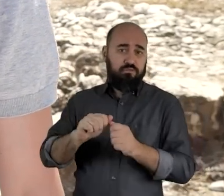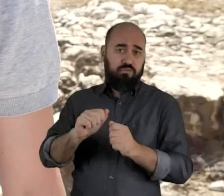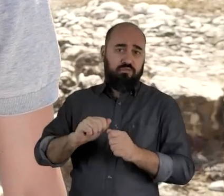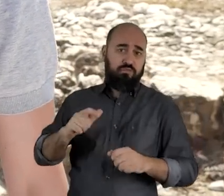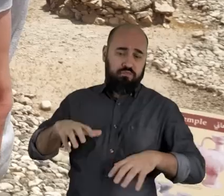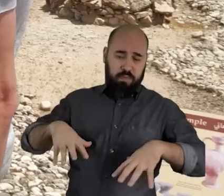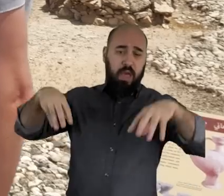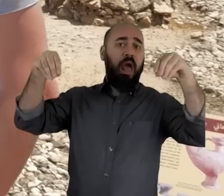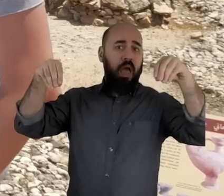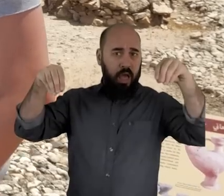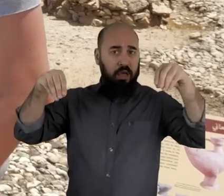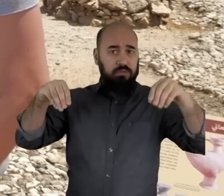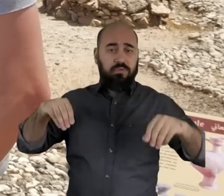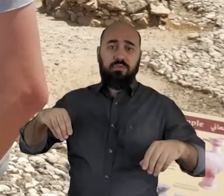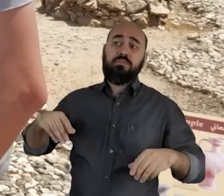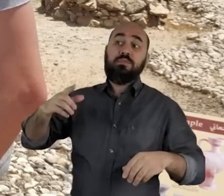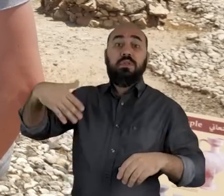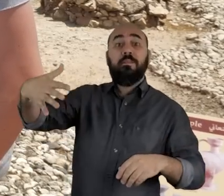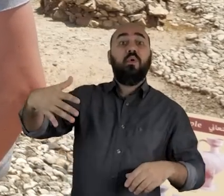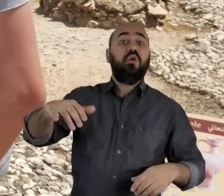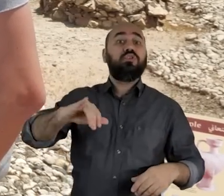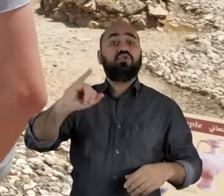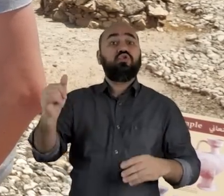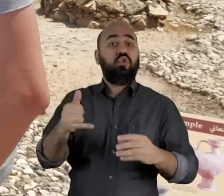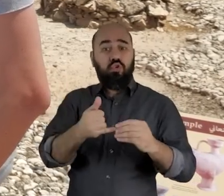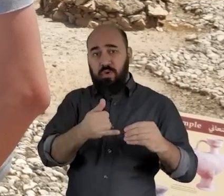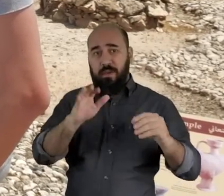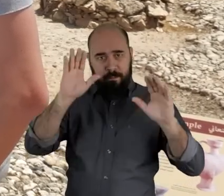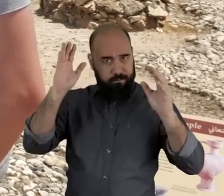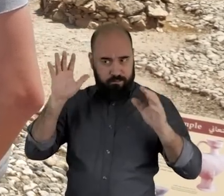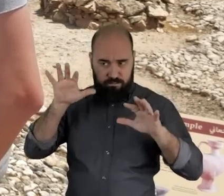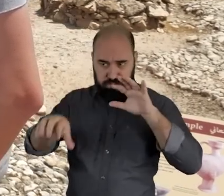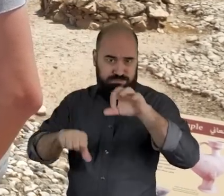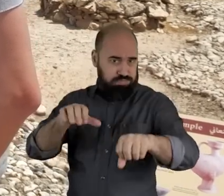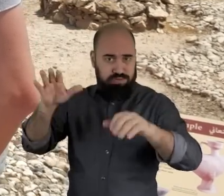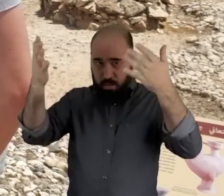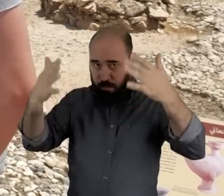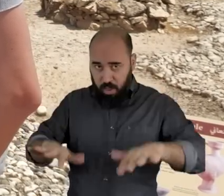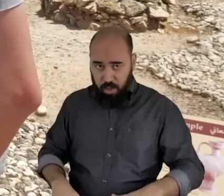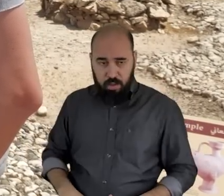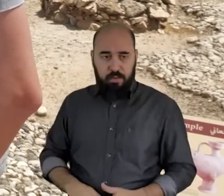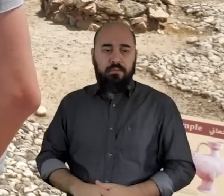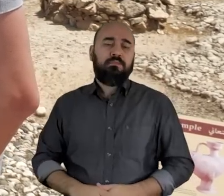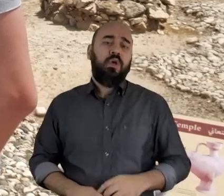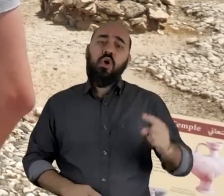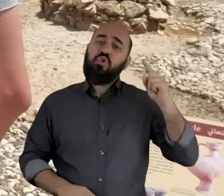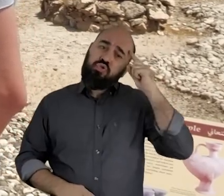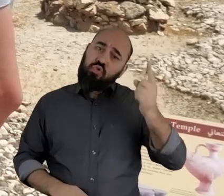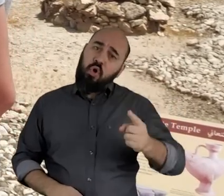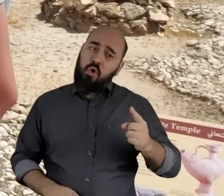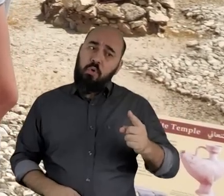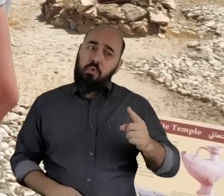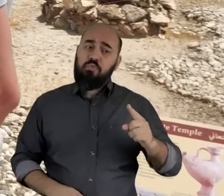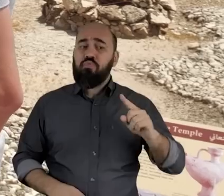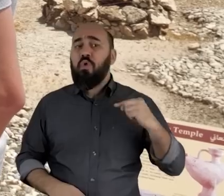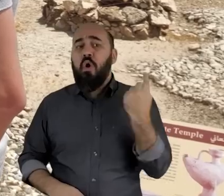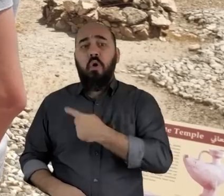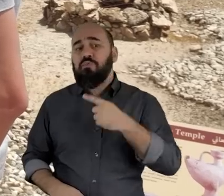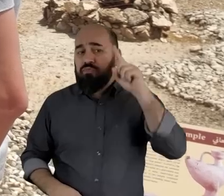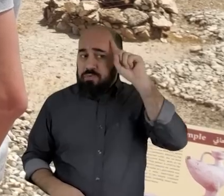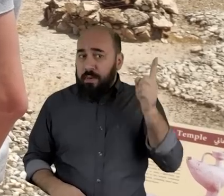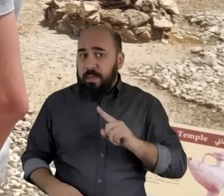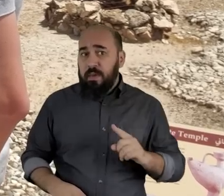foi destruído na época de Josué, e como ele falou, a cidade parece que ficou abandonada, nós não temos muita informação desse ato entre o final do